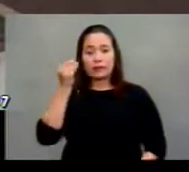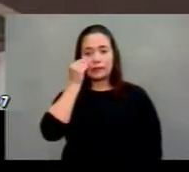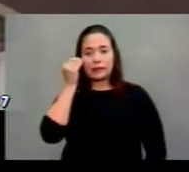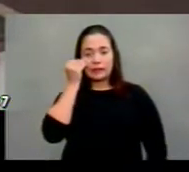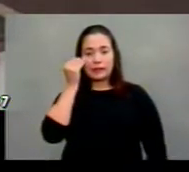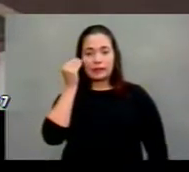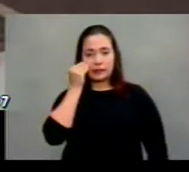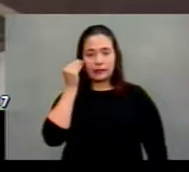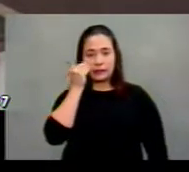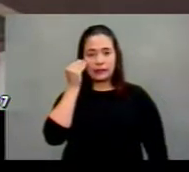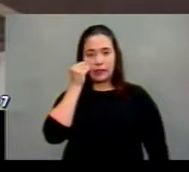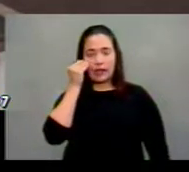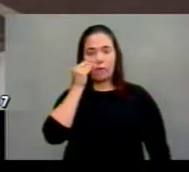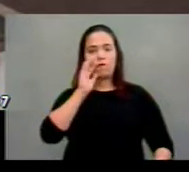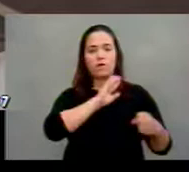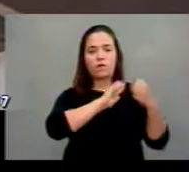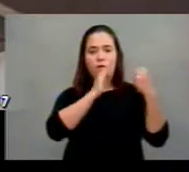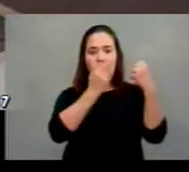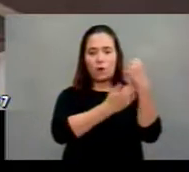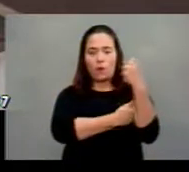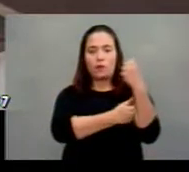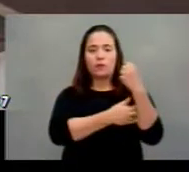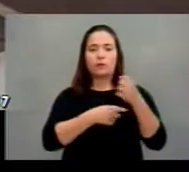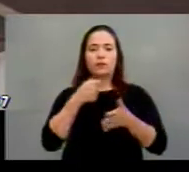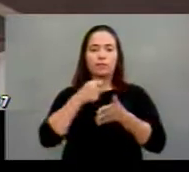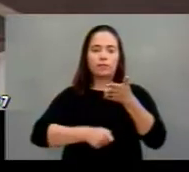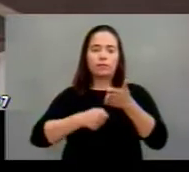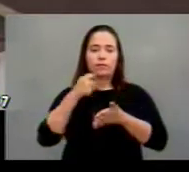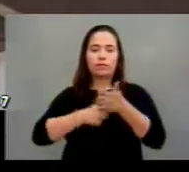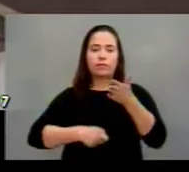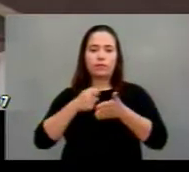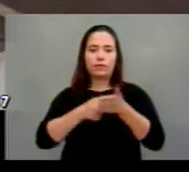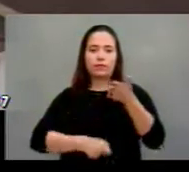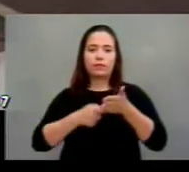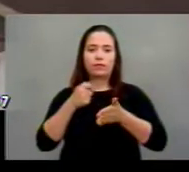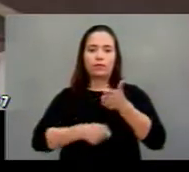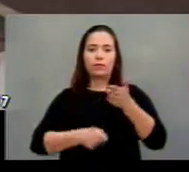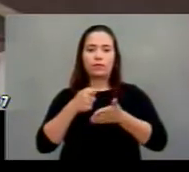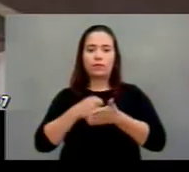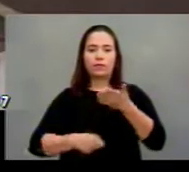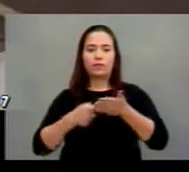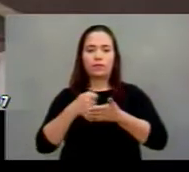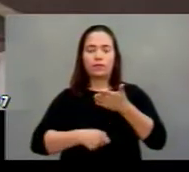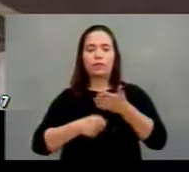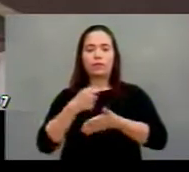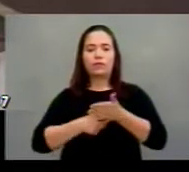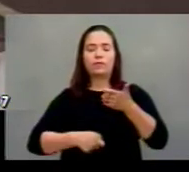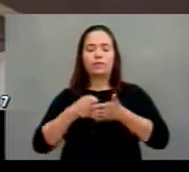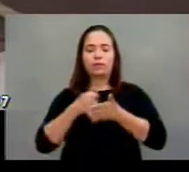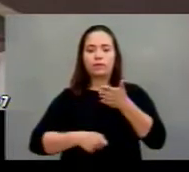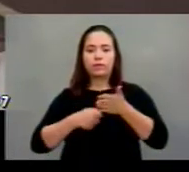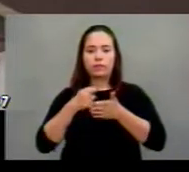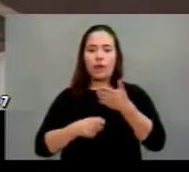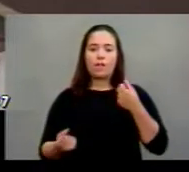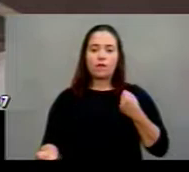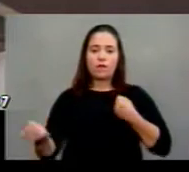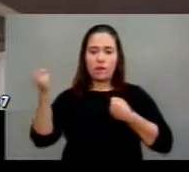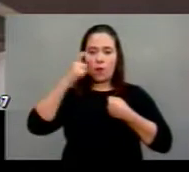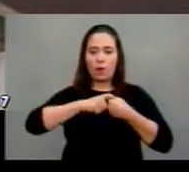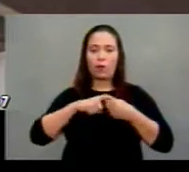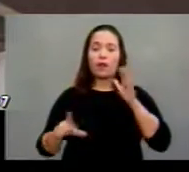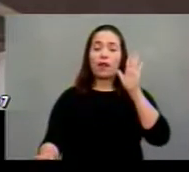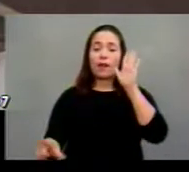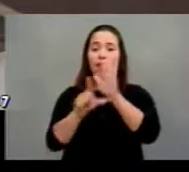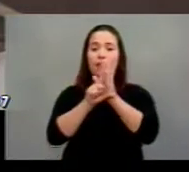ainda, com mais força, tentar voltar a termos uma